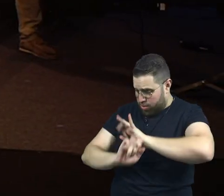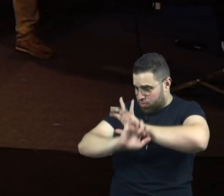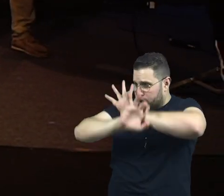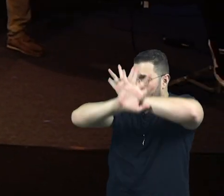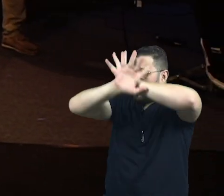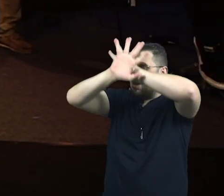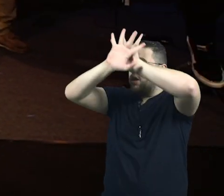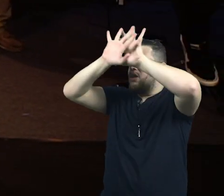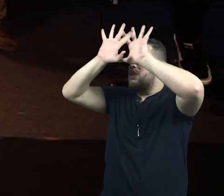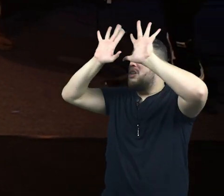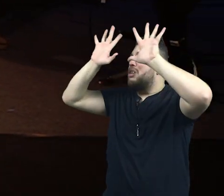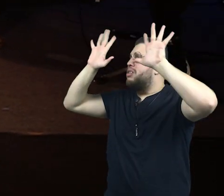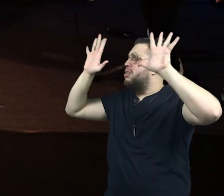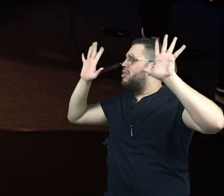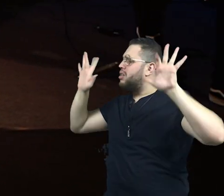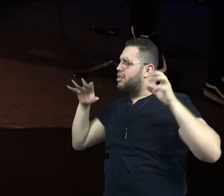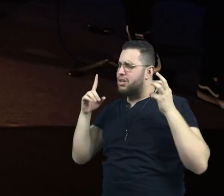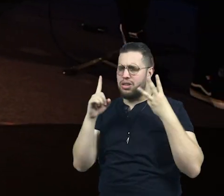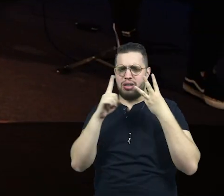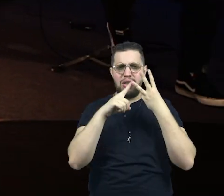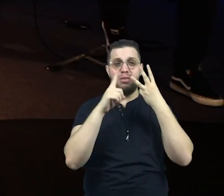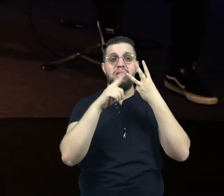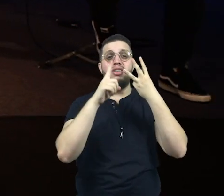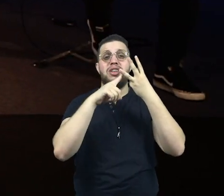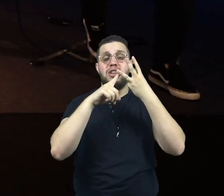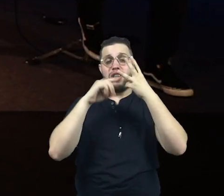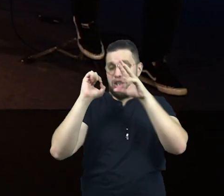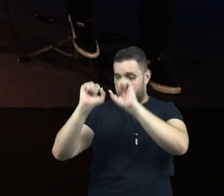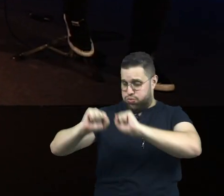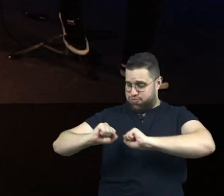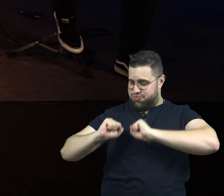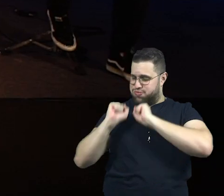te damos glória.